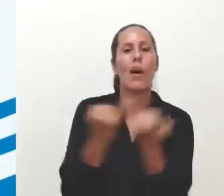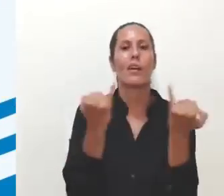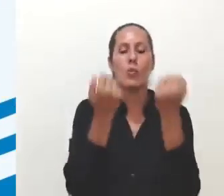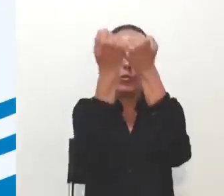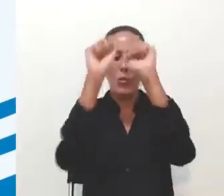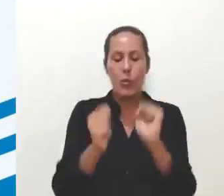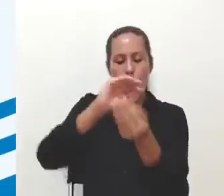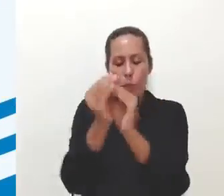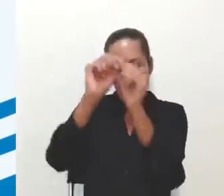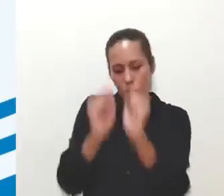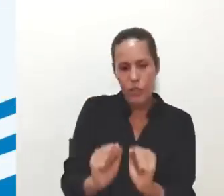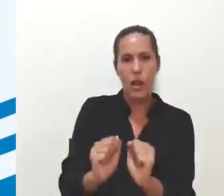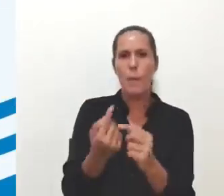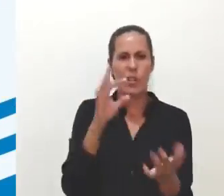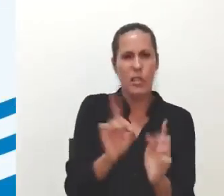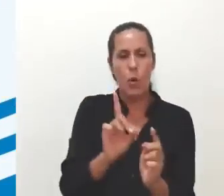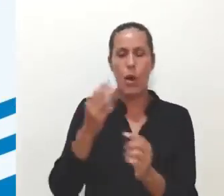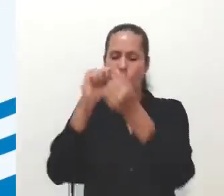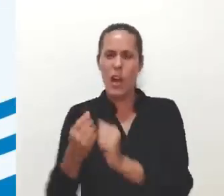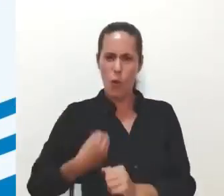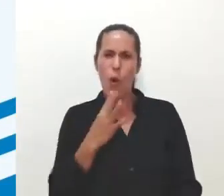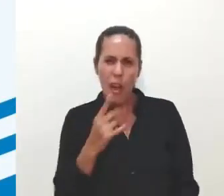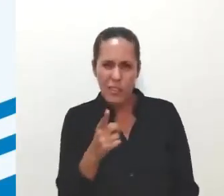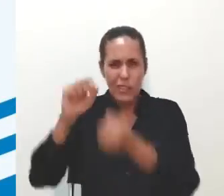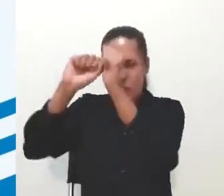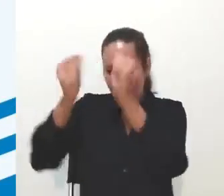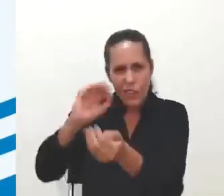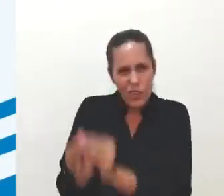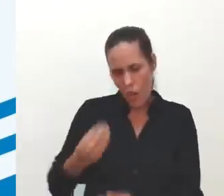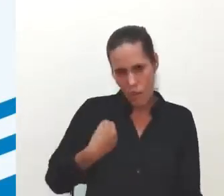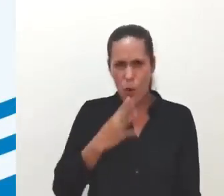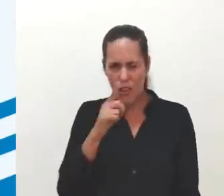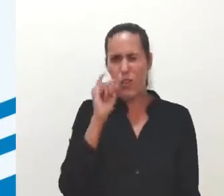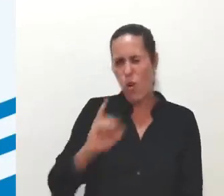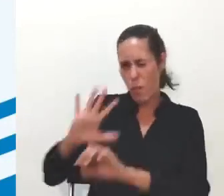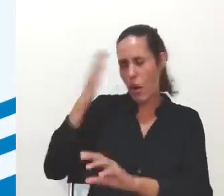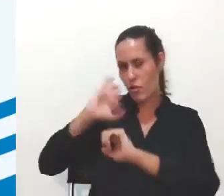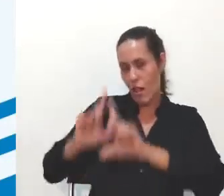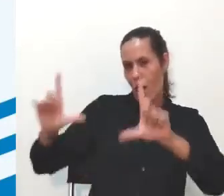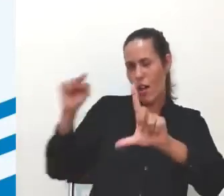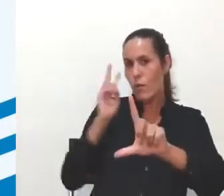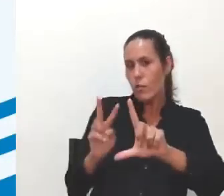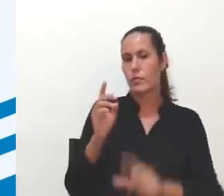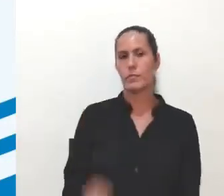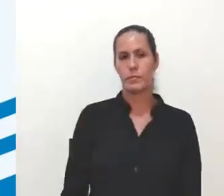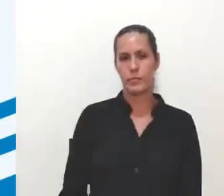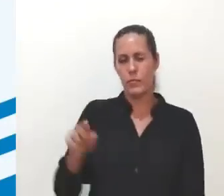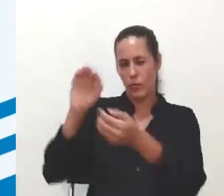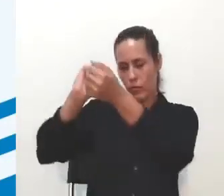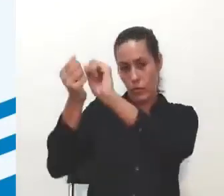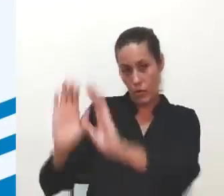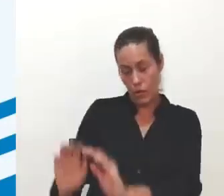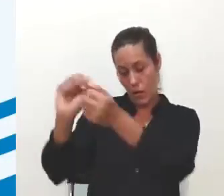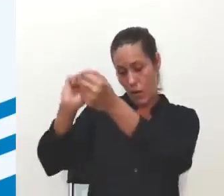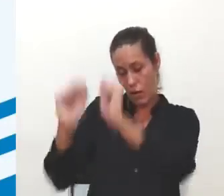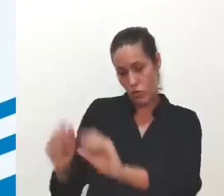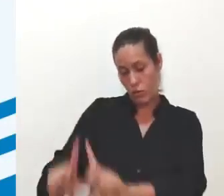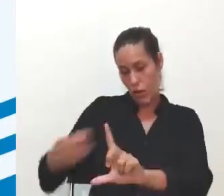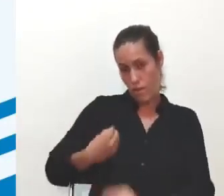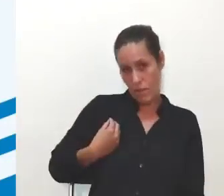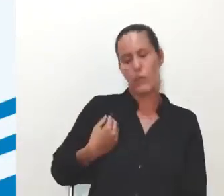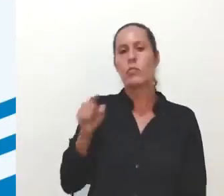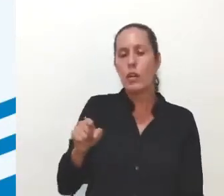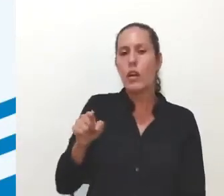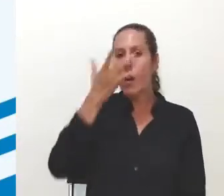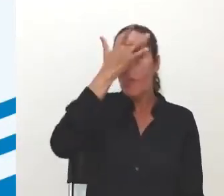porque a nossa língua é gigante, maior que o nosso país. Nossa língua muda. Ela é como uma estátua, só